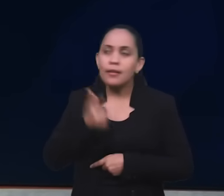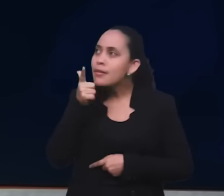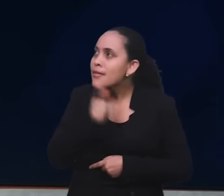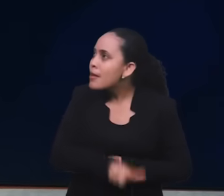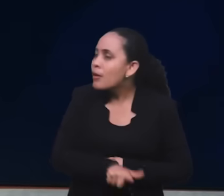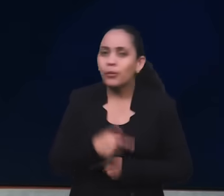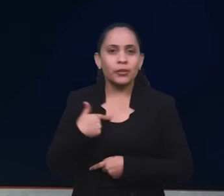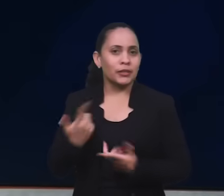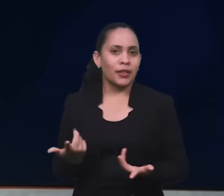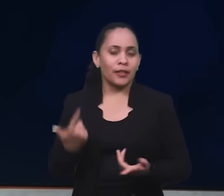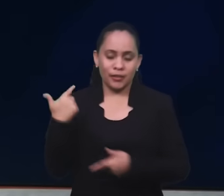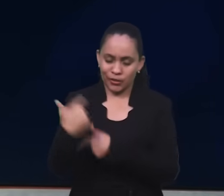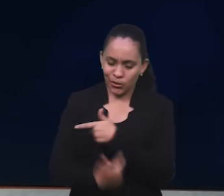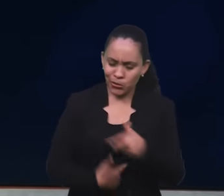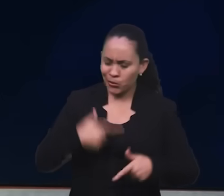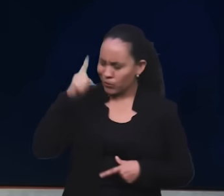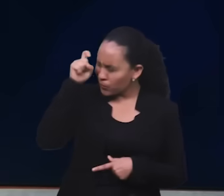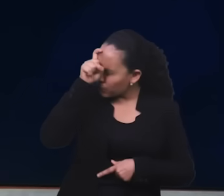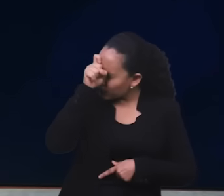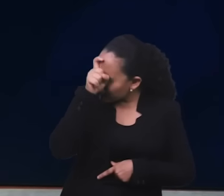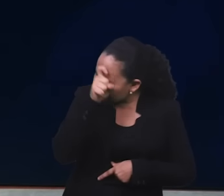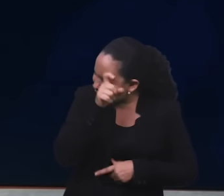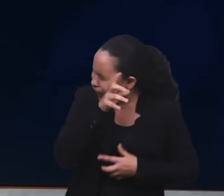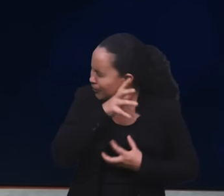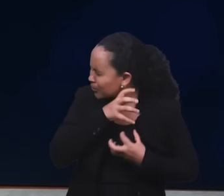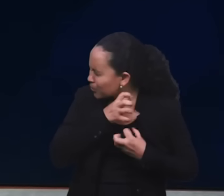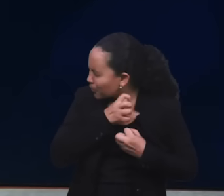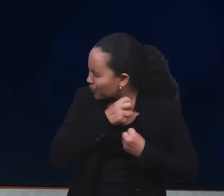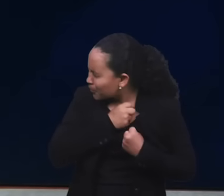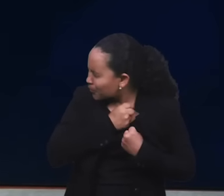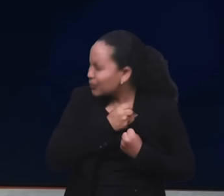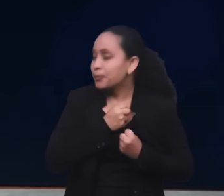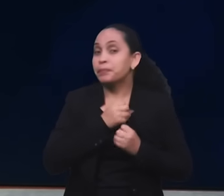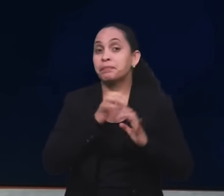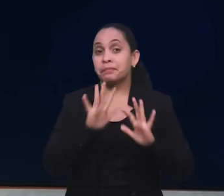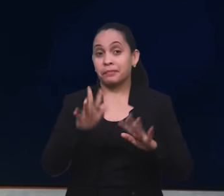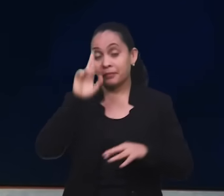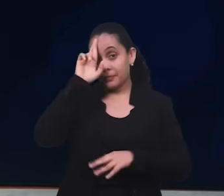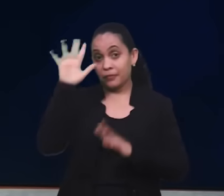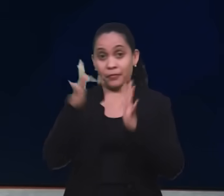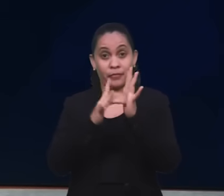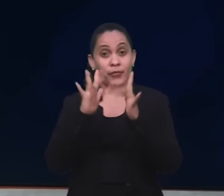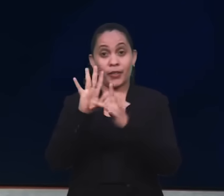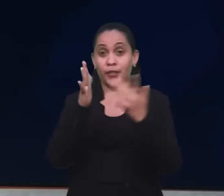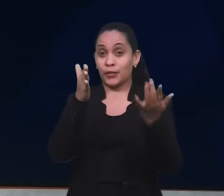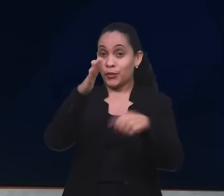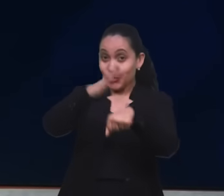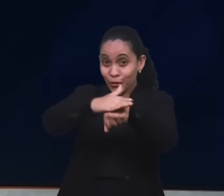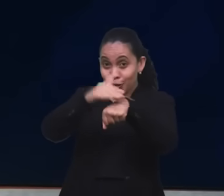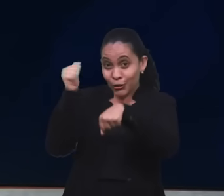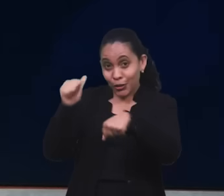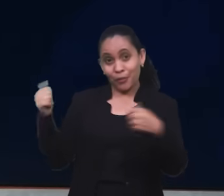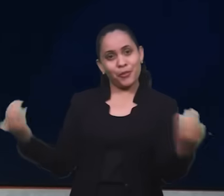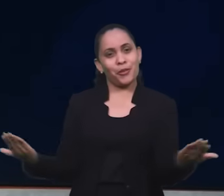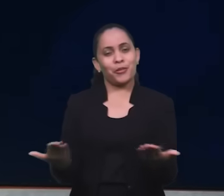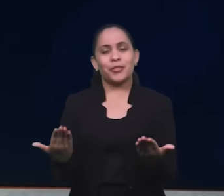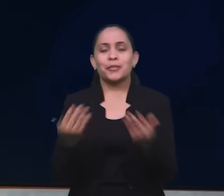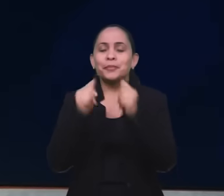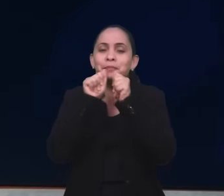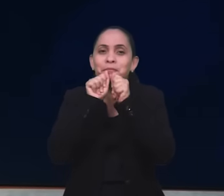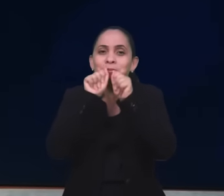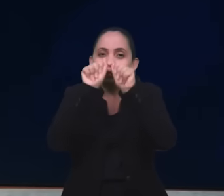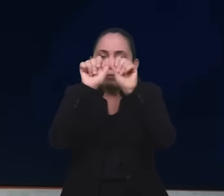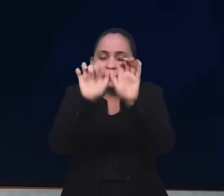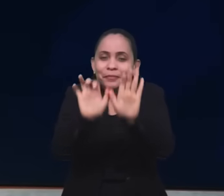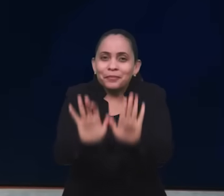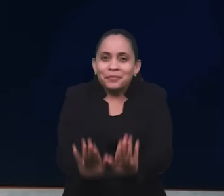as lutas, as dificuldades, as opressões. Mas o Senhor Jesus te chama para te